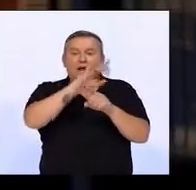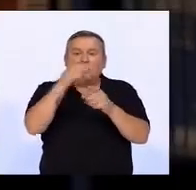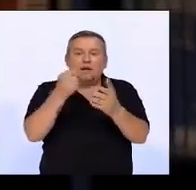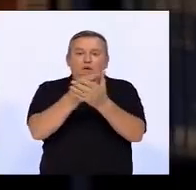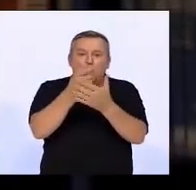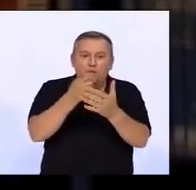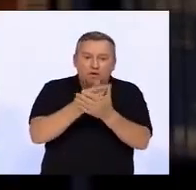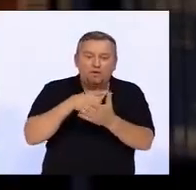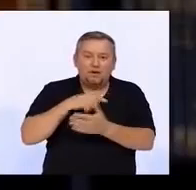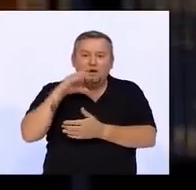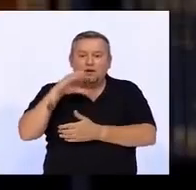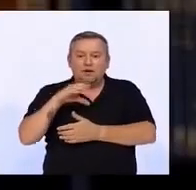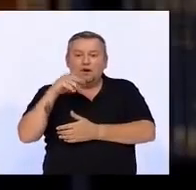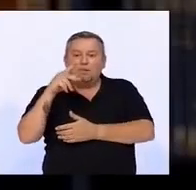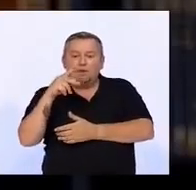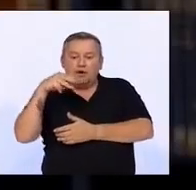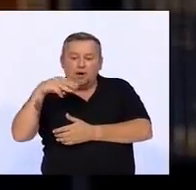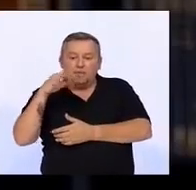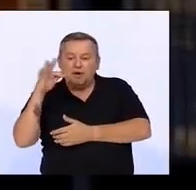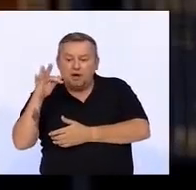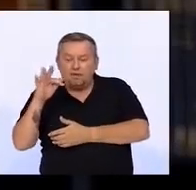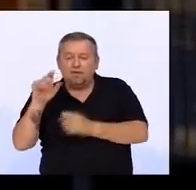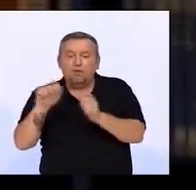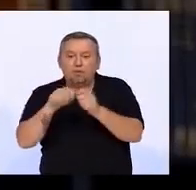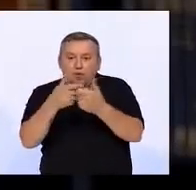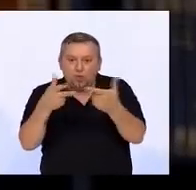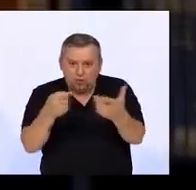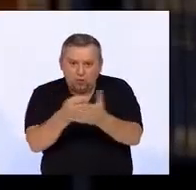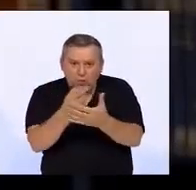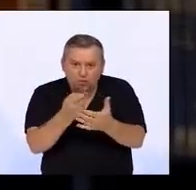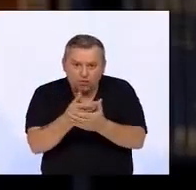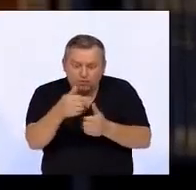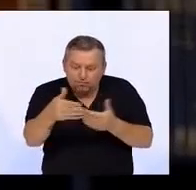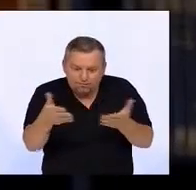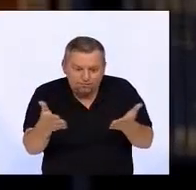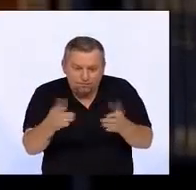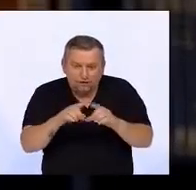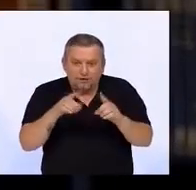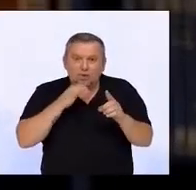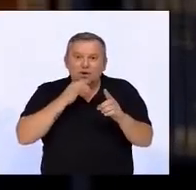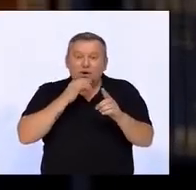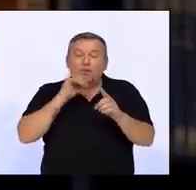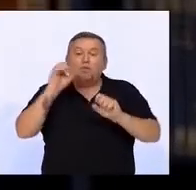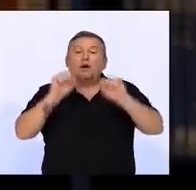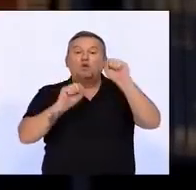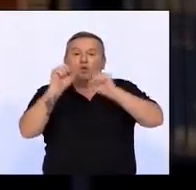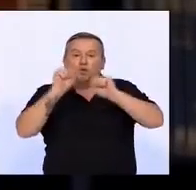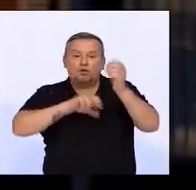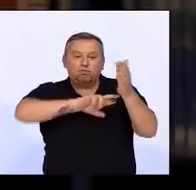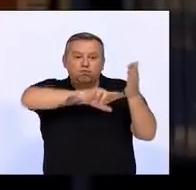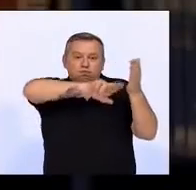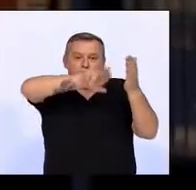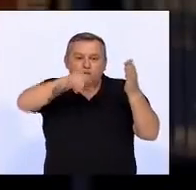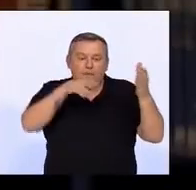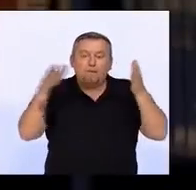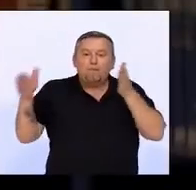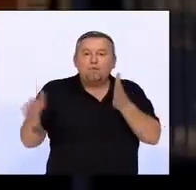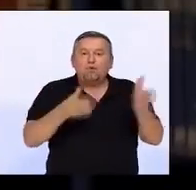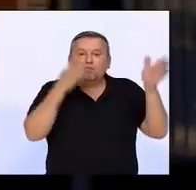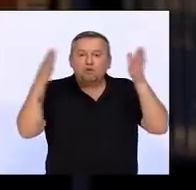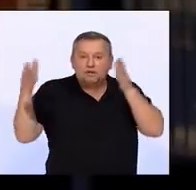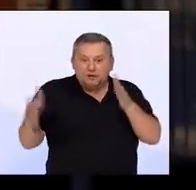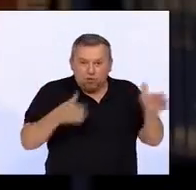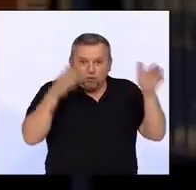a CPMF dentro do preço do produto que ela está comprando. Então, quem ganha, uma indústria que tem várias fases na produção de um